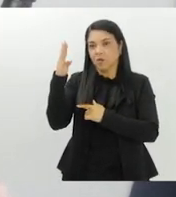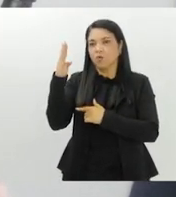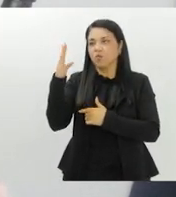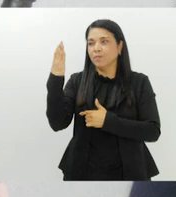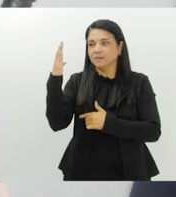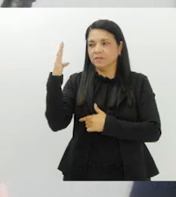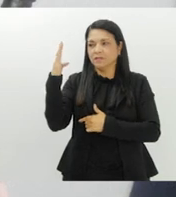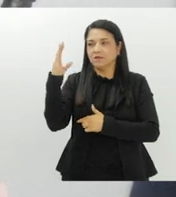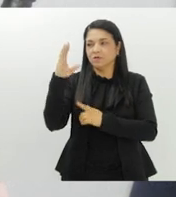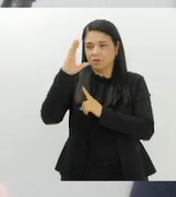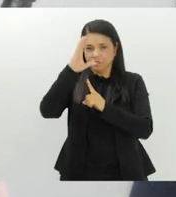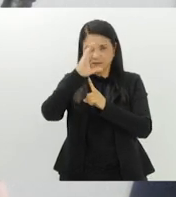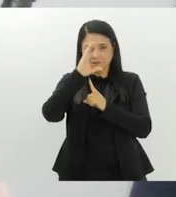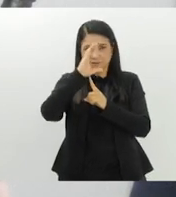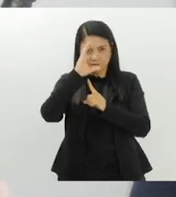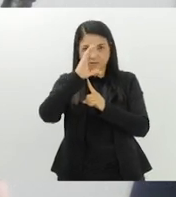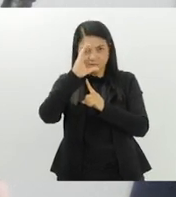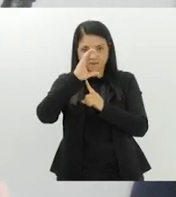Isso